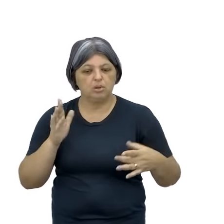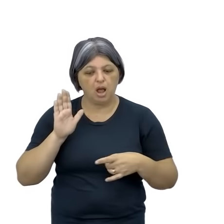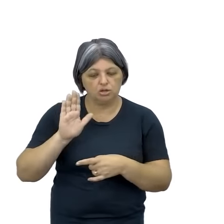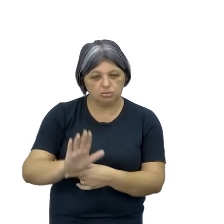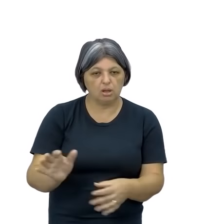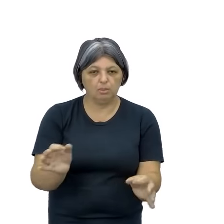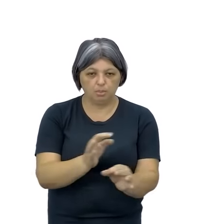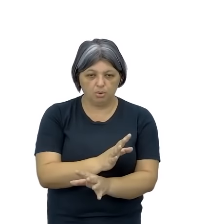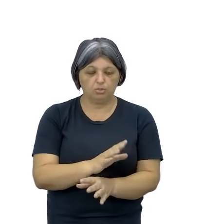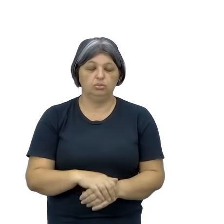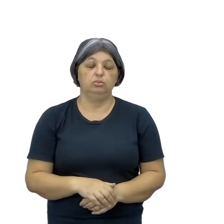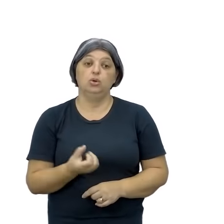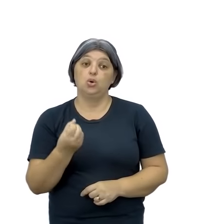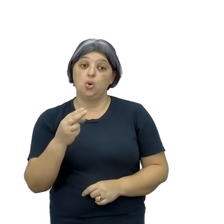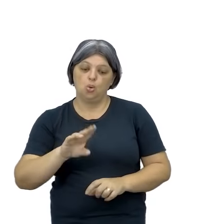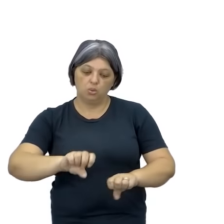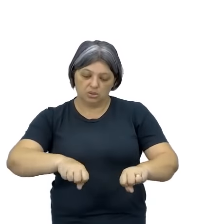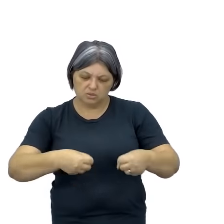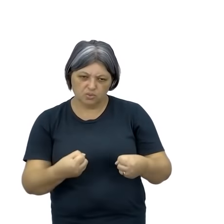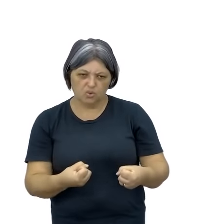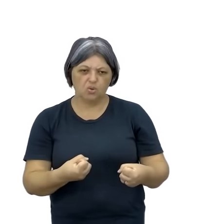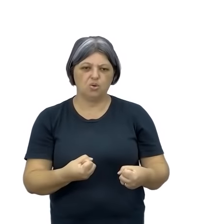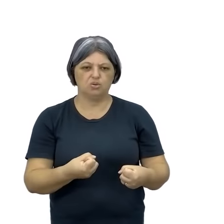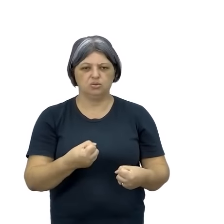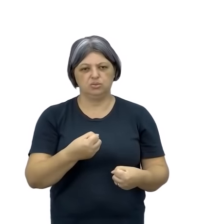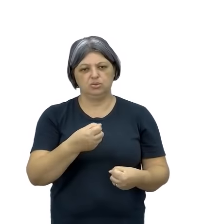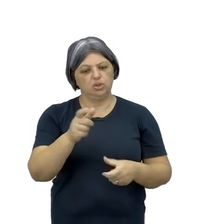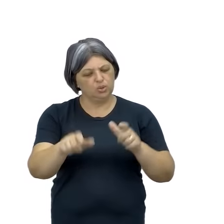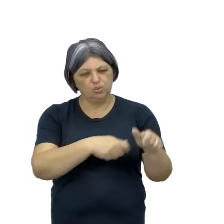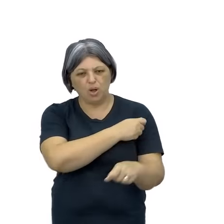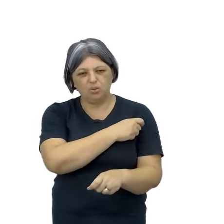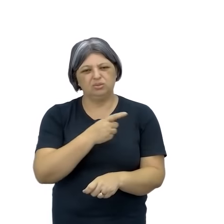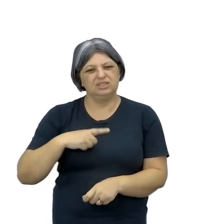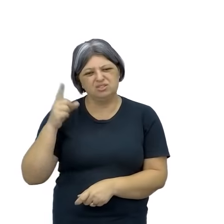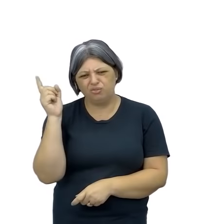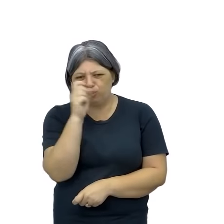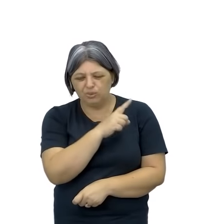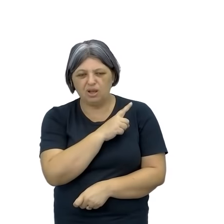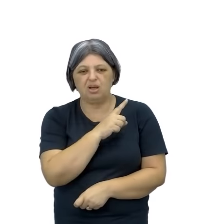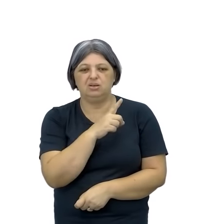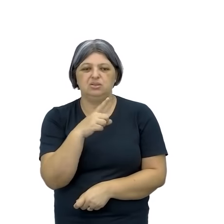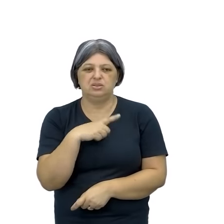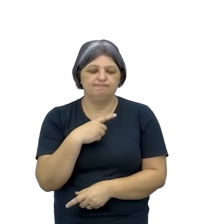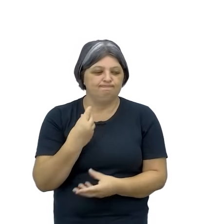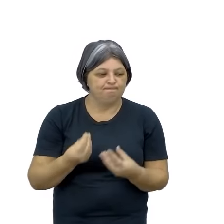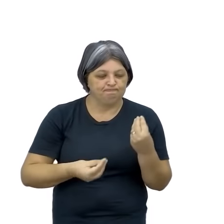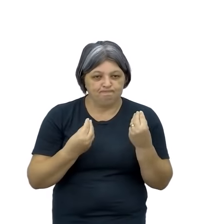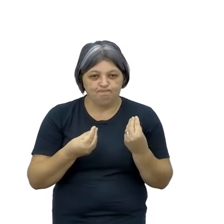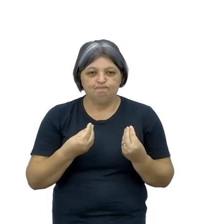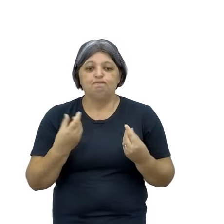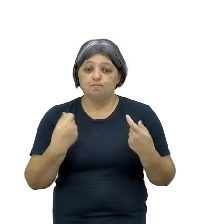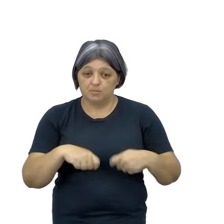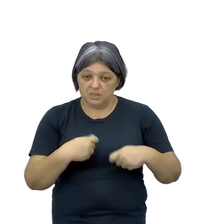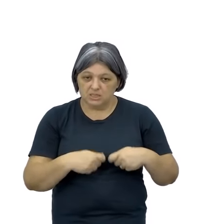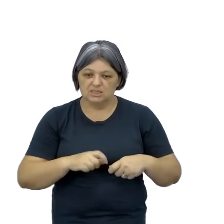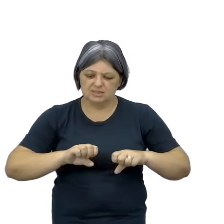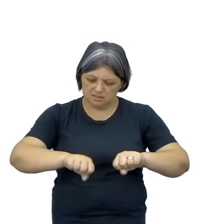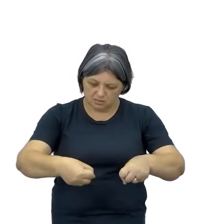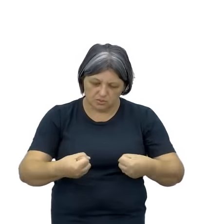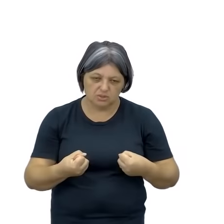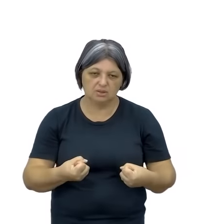ajudar, ou o esforço daquele que tem dificuldade, daquele que também reconhece que precisa se